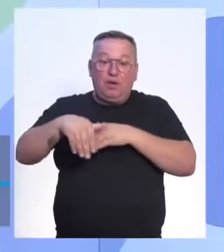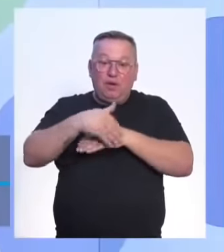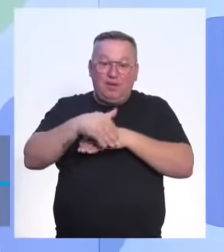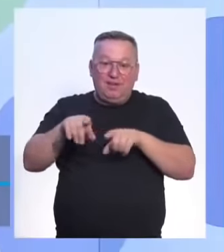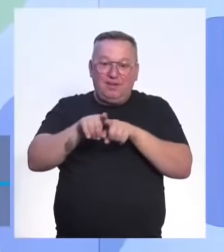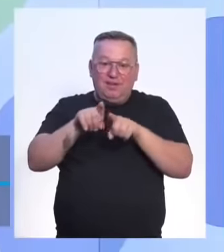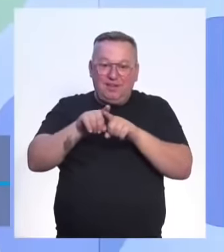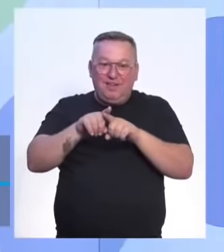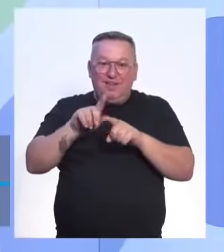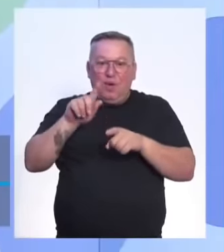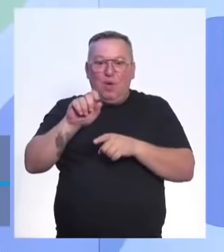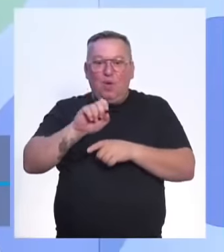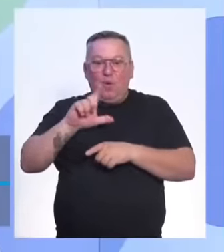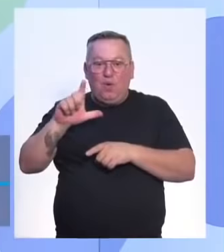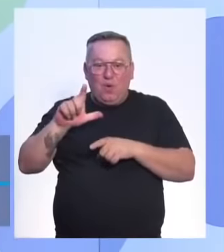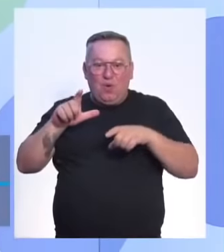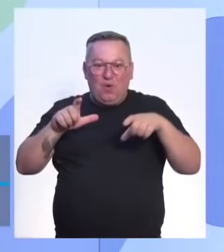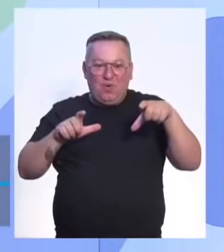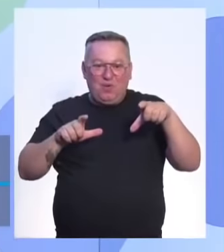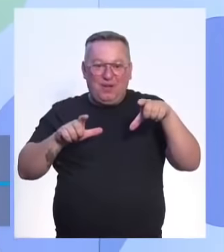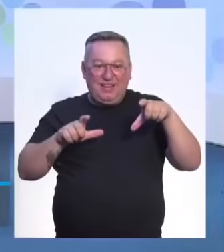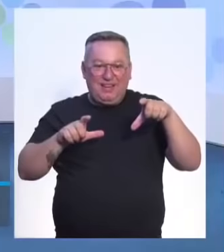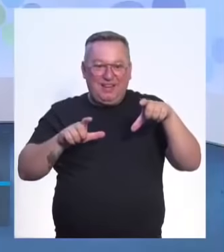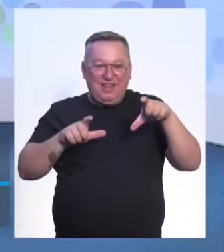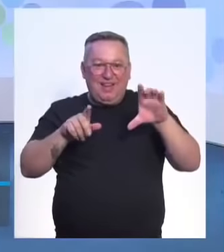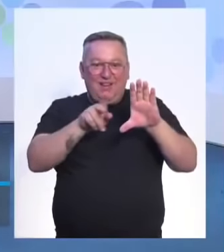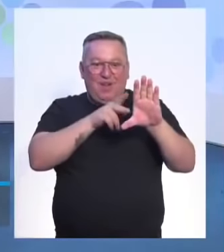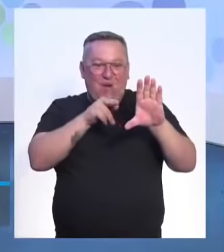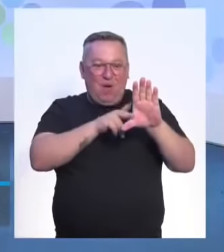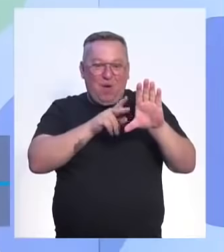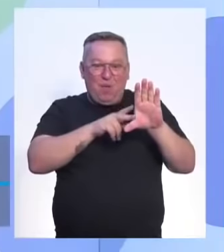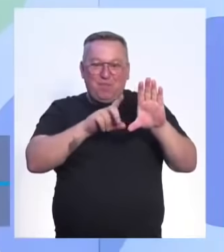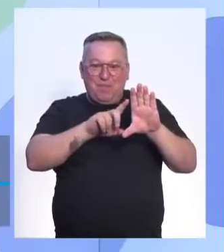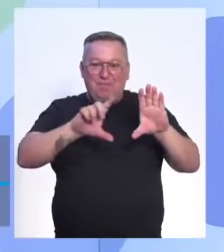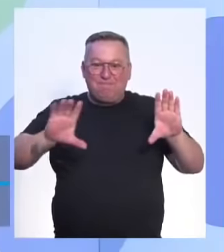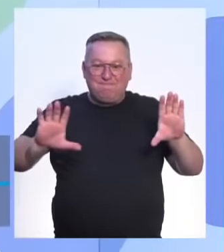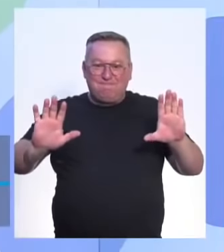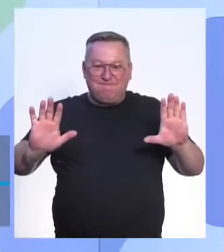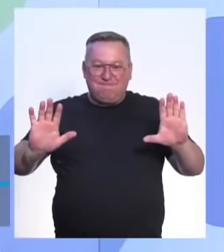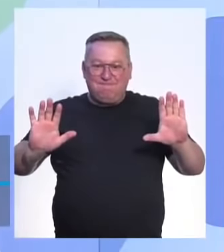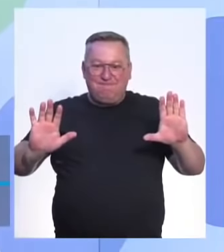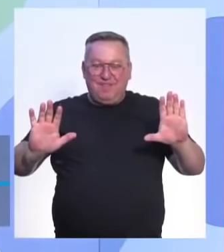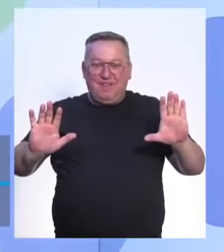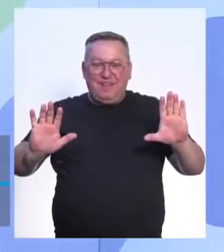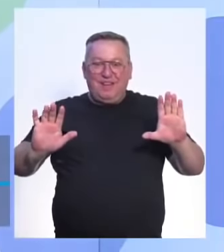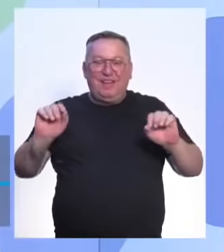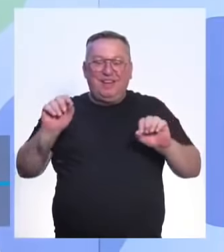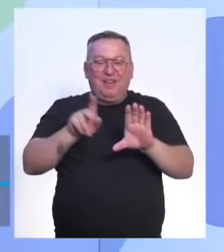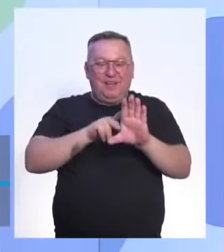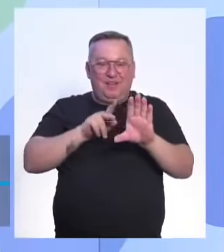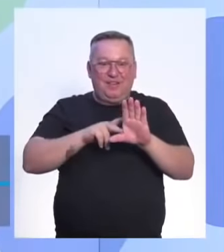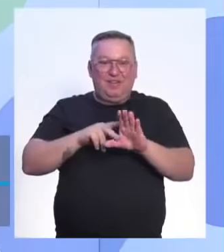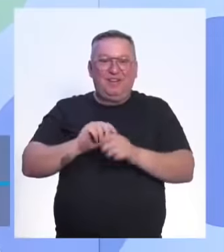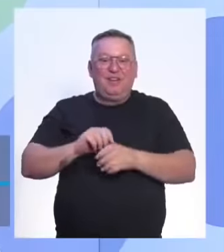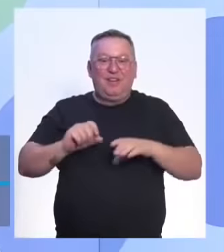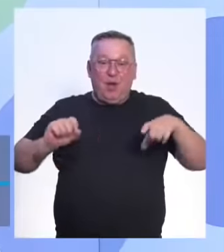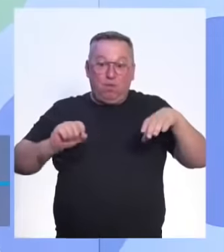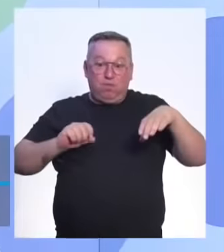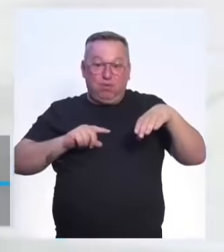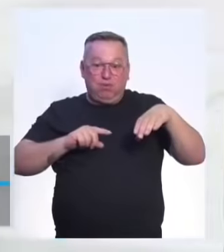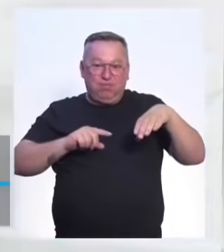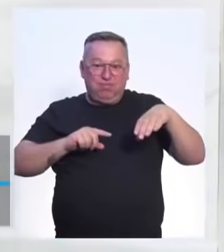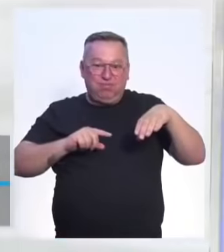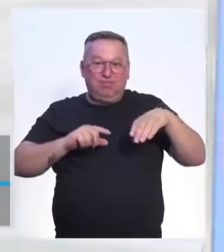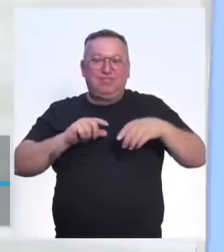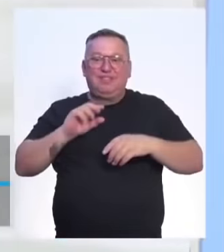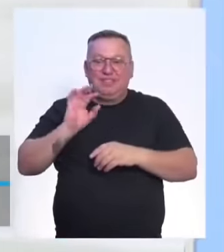mede o golzinho, né? Você coloca lá os pés, né? Então você vai lá, também. Mede os pés no golzinho. Boa, né?